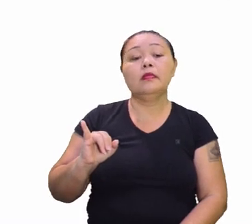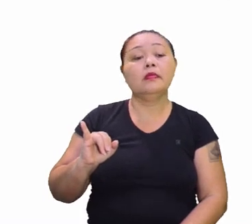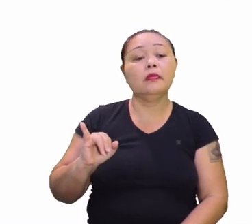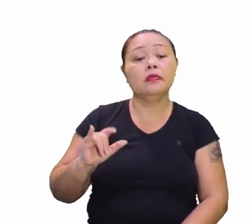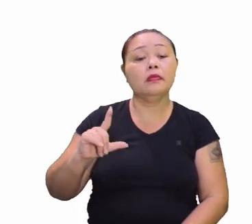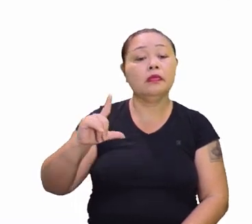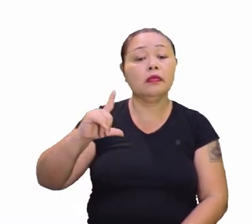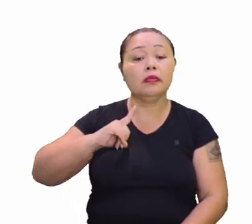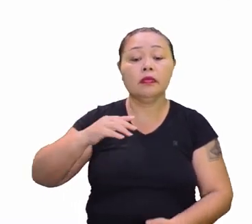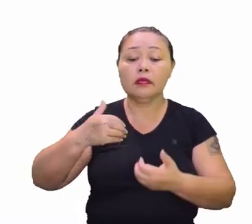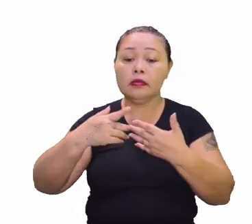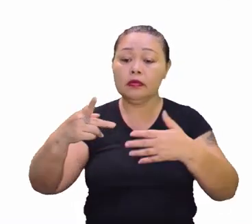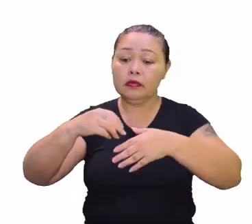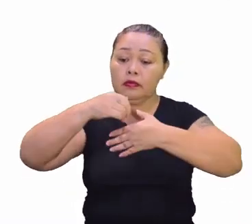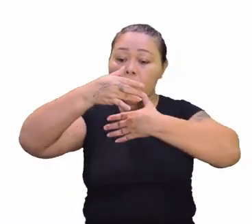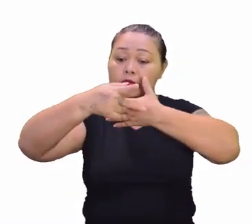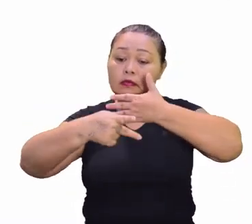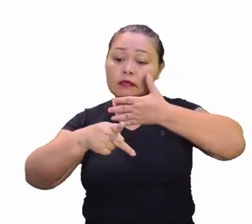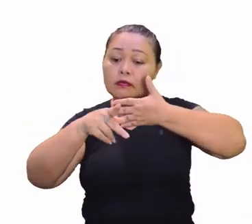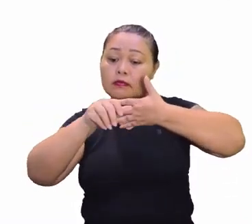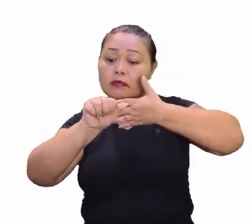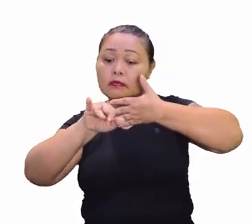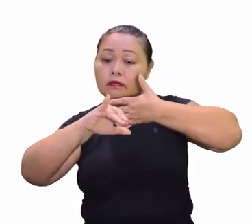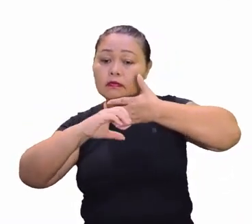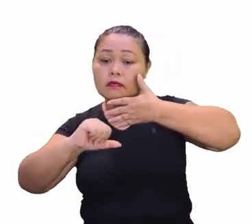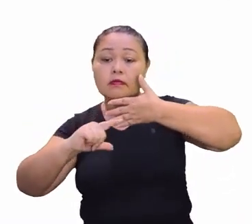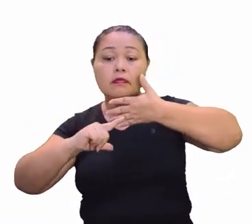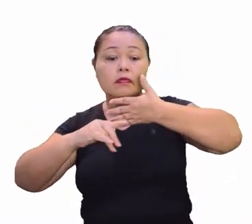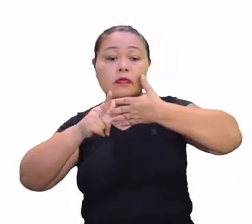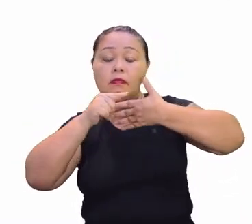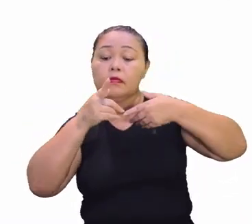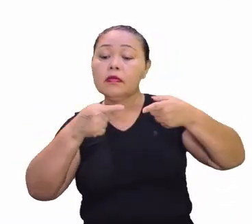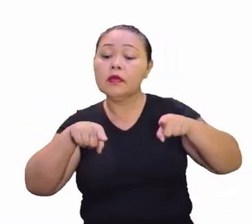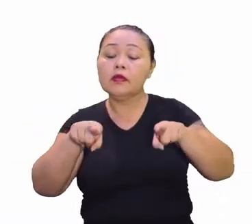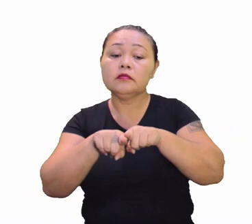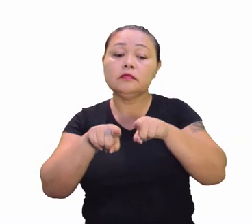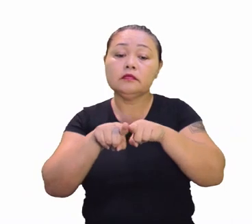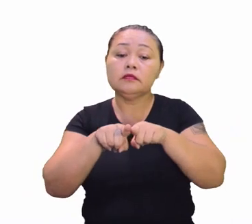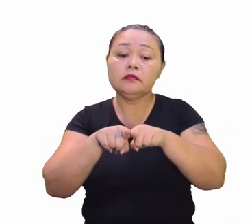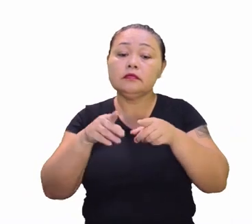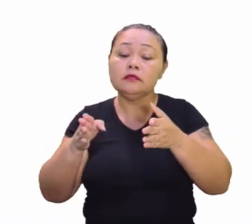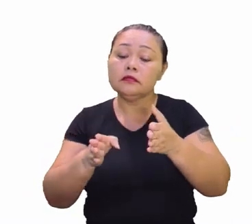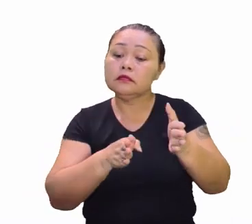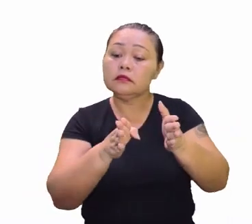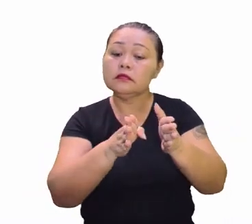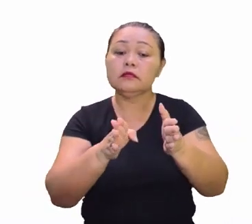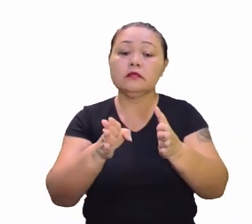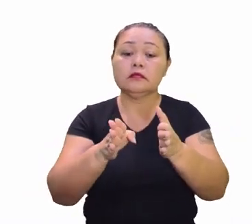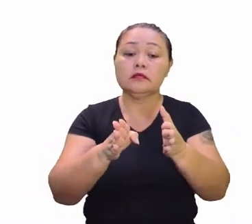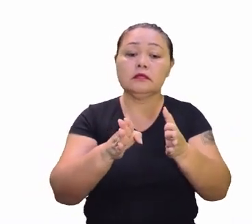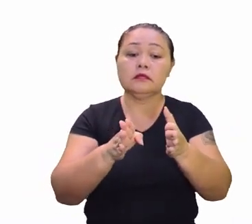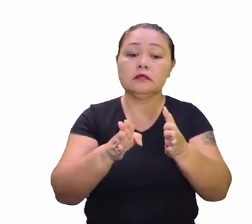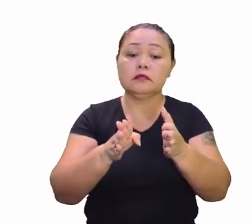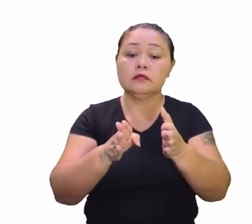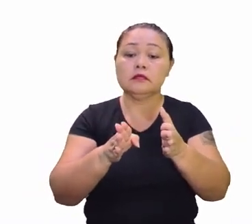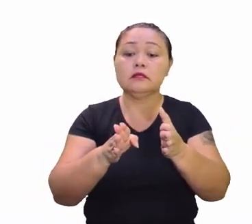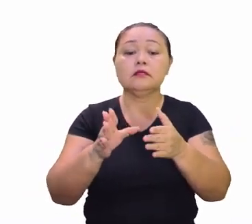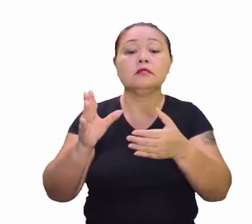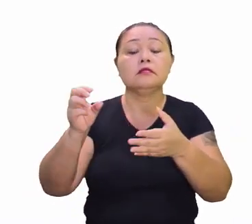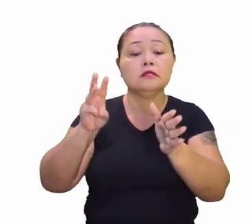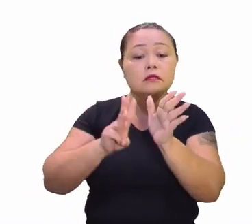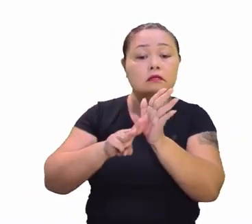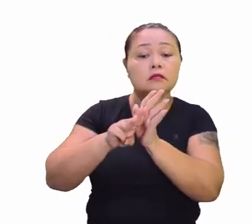Nasce na Chapada dos Parecis, desaguando também no Rio Madeira. Se